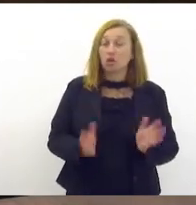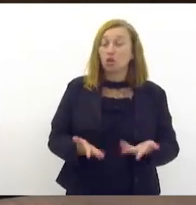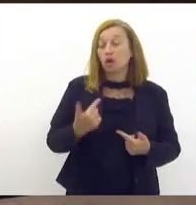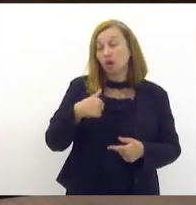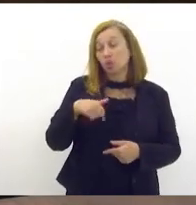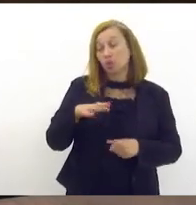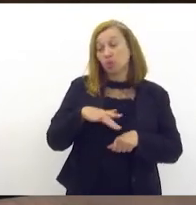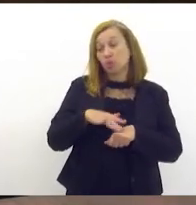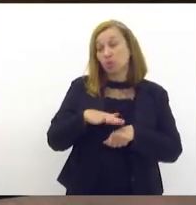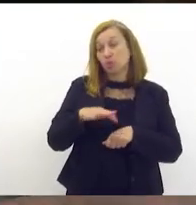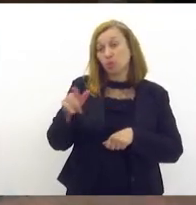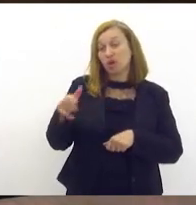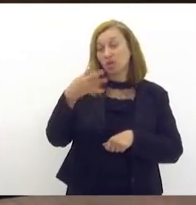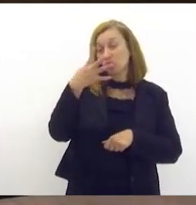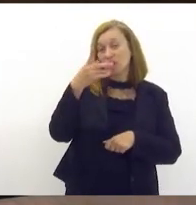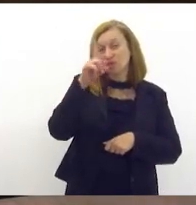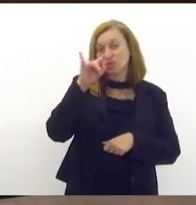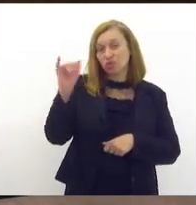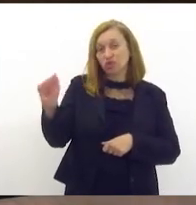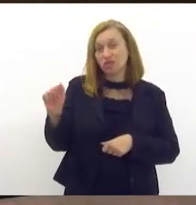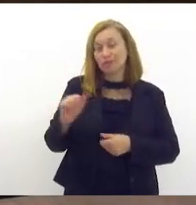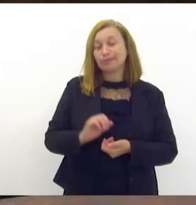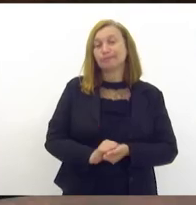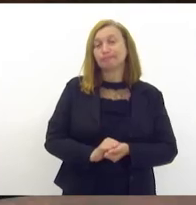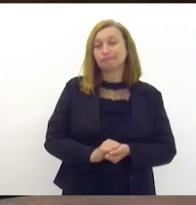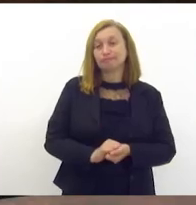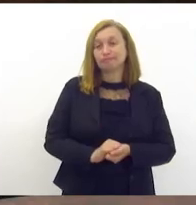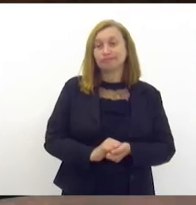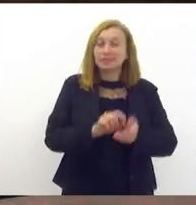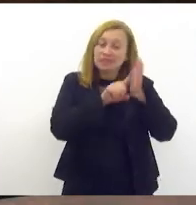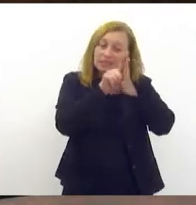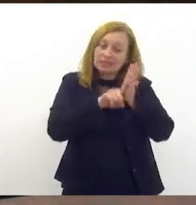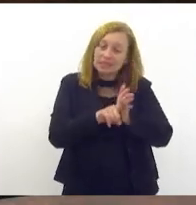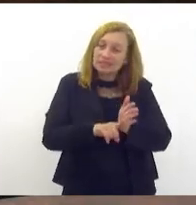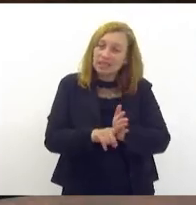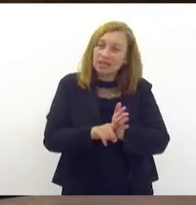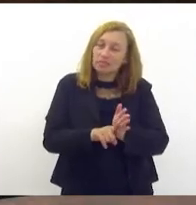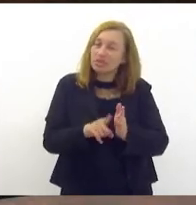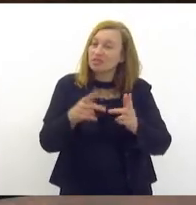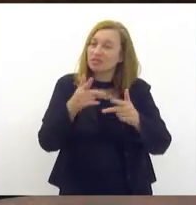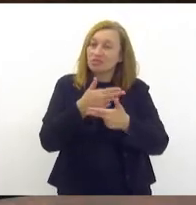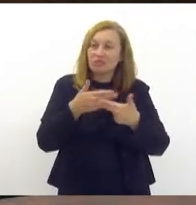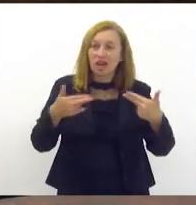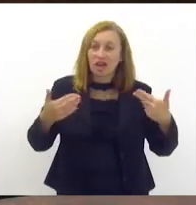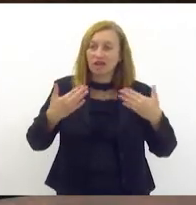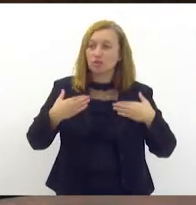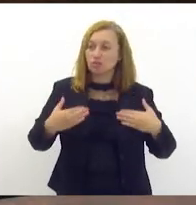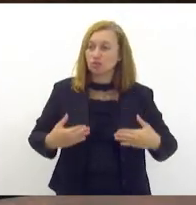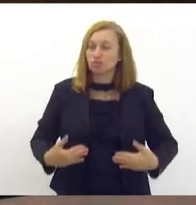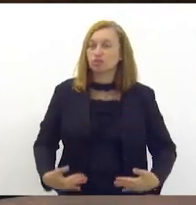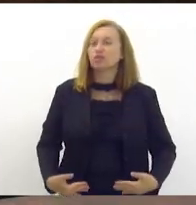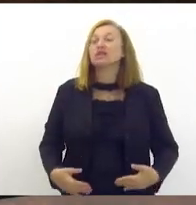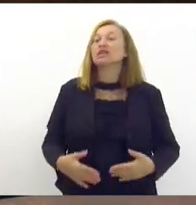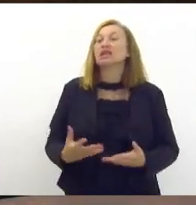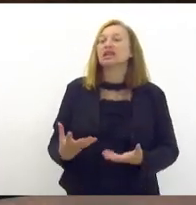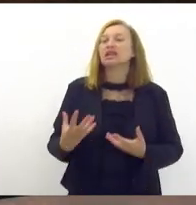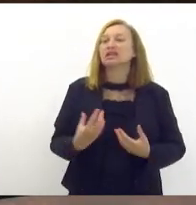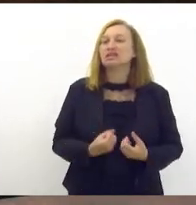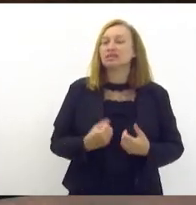lá 4 dias, né, fazendo uma série de exames e recebendo